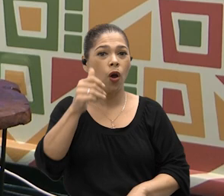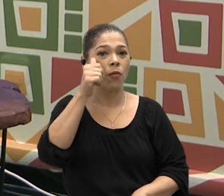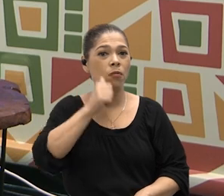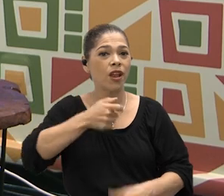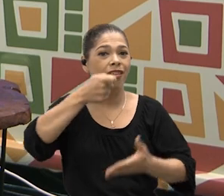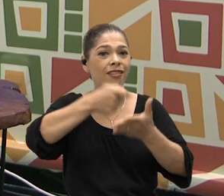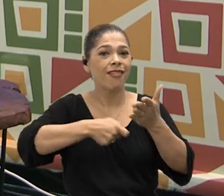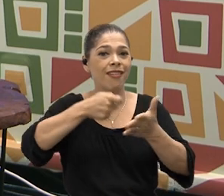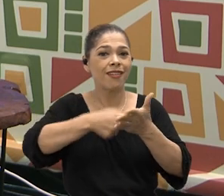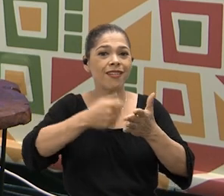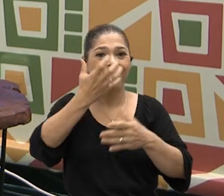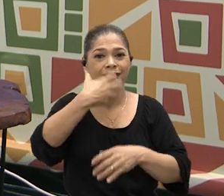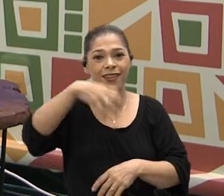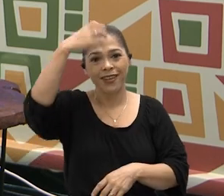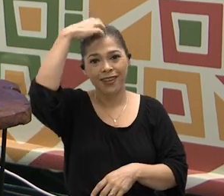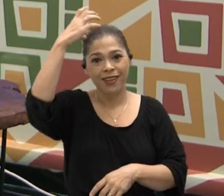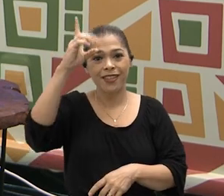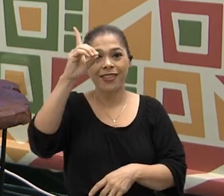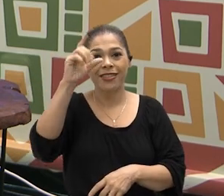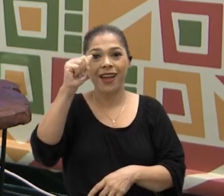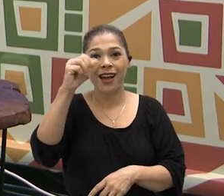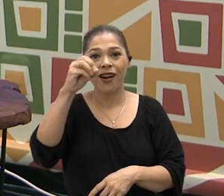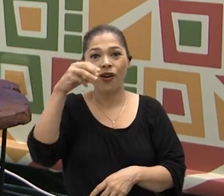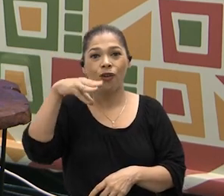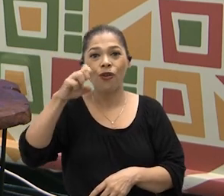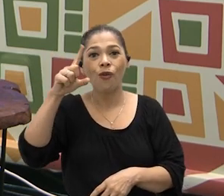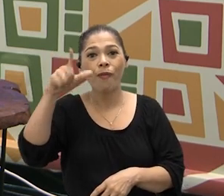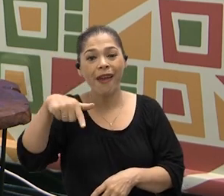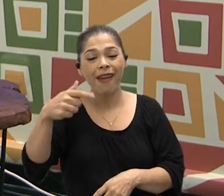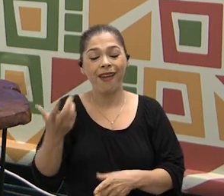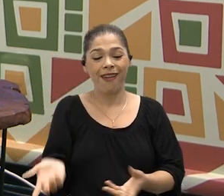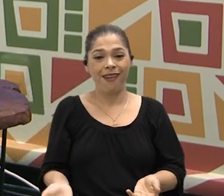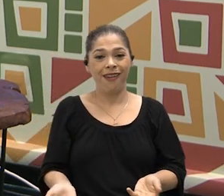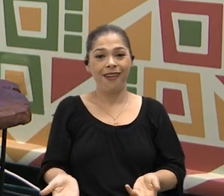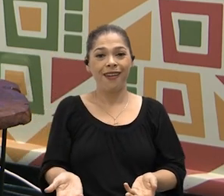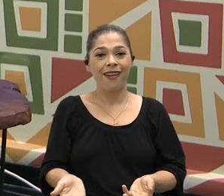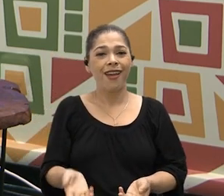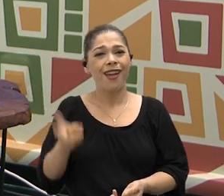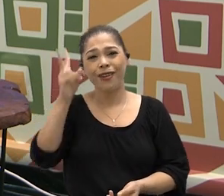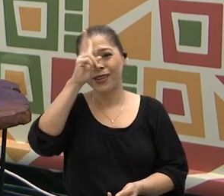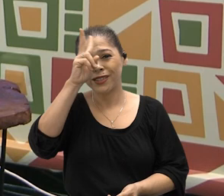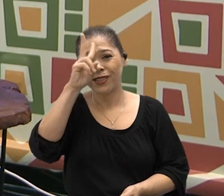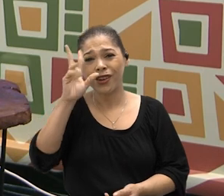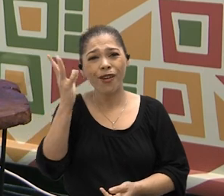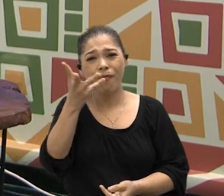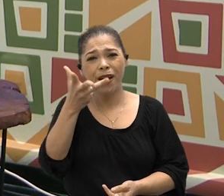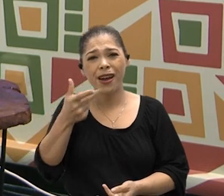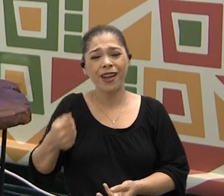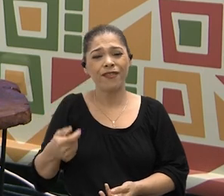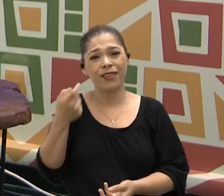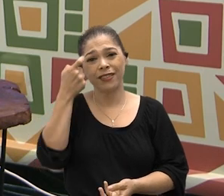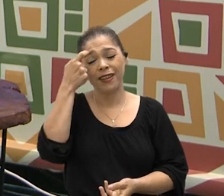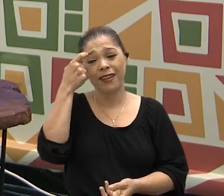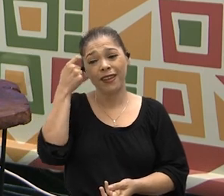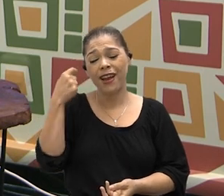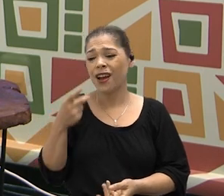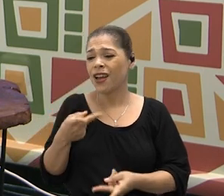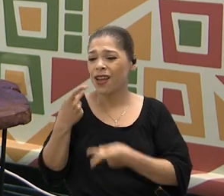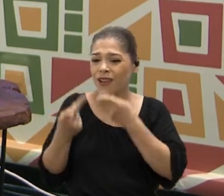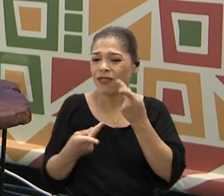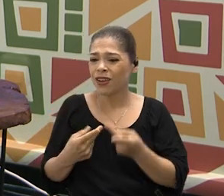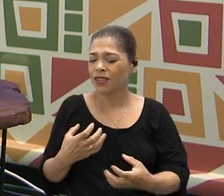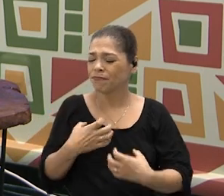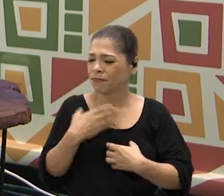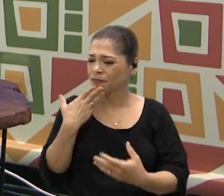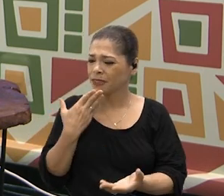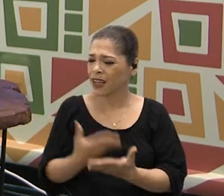defendia O Reinado de dar o né hoje vem então é uma história fantástica E aí eu conto uma coisa